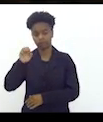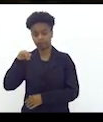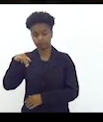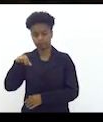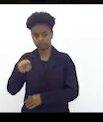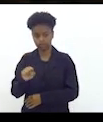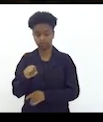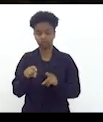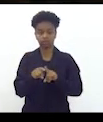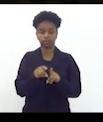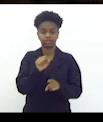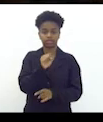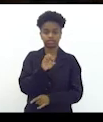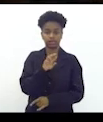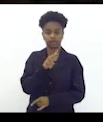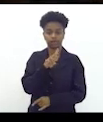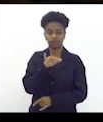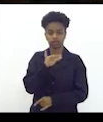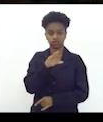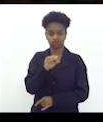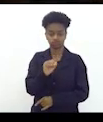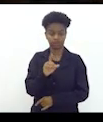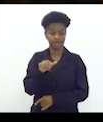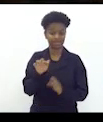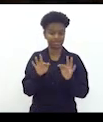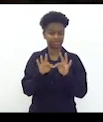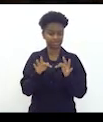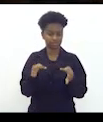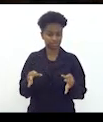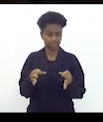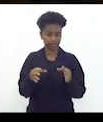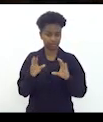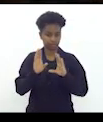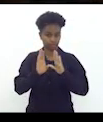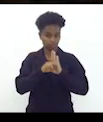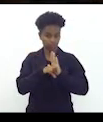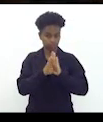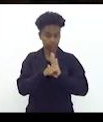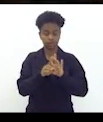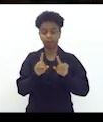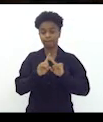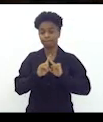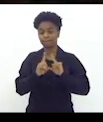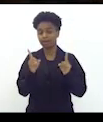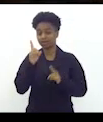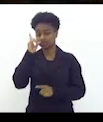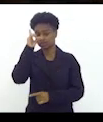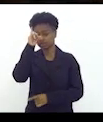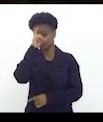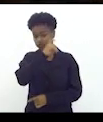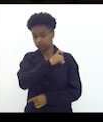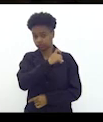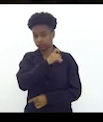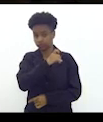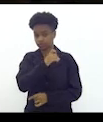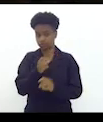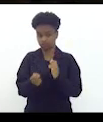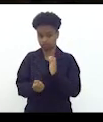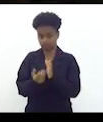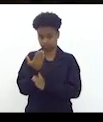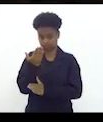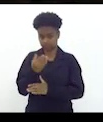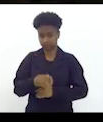Esta é uma definição simples de se fazer, mas difícil de se instituir,